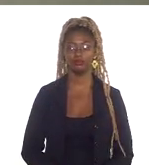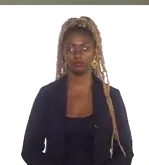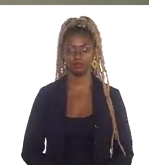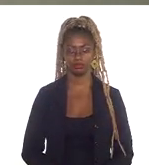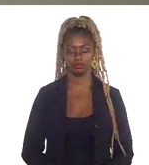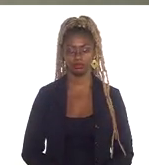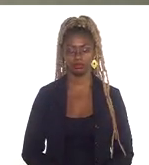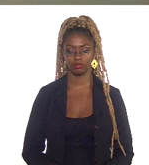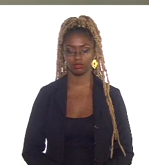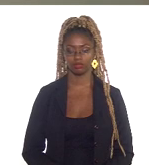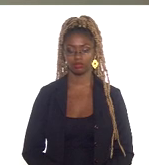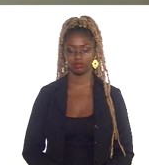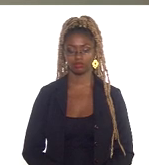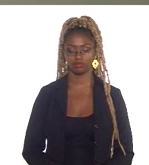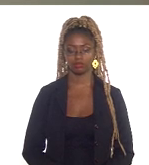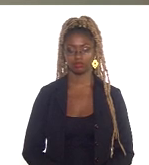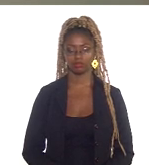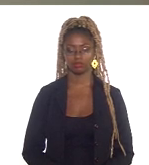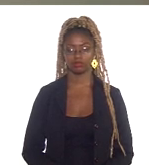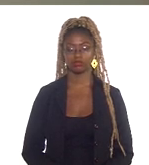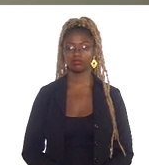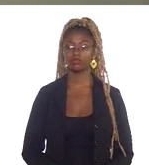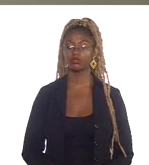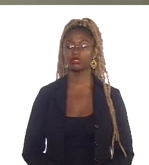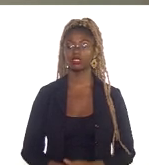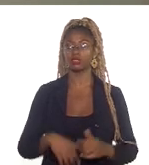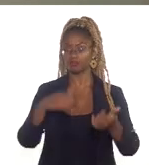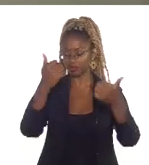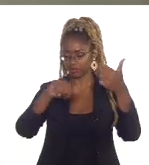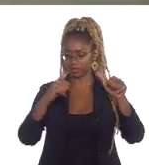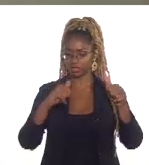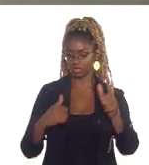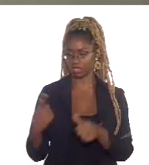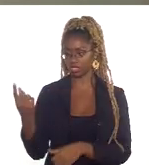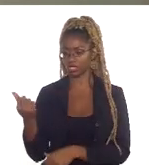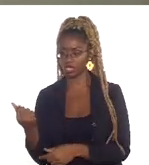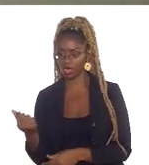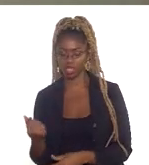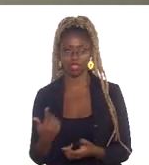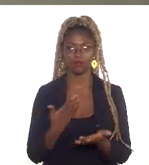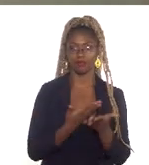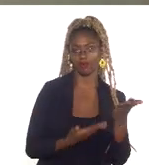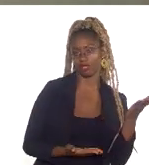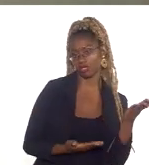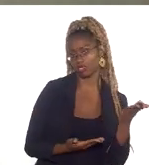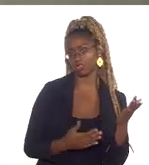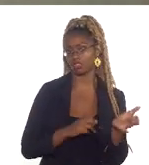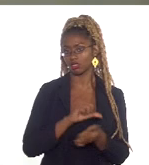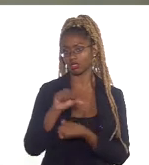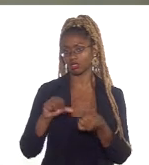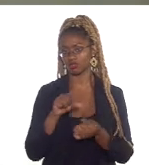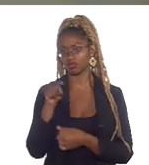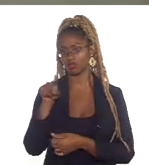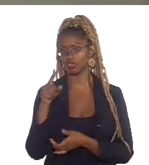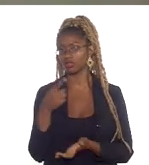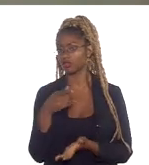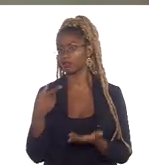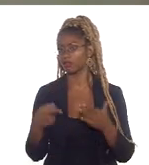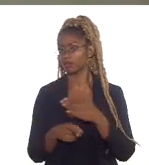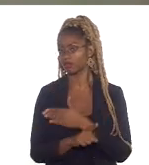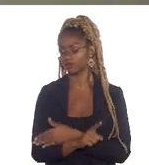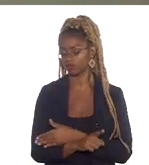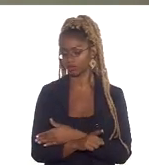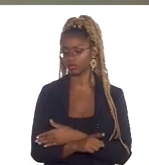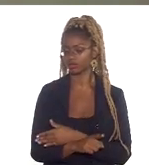que é o que eu costumo brincar, lucros e perdas dessas mudanças de uma forma muito profunda, inclusive